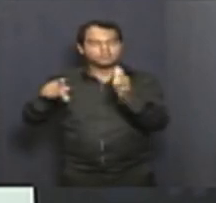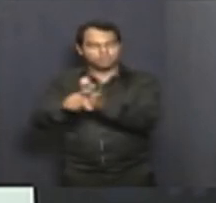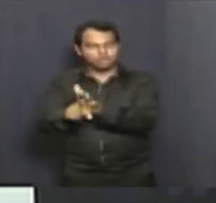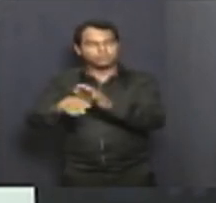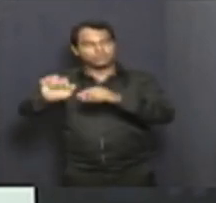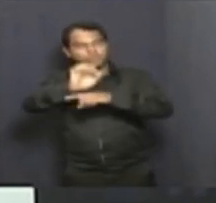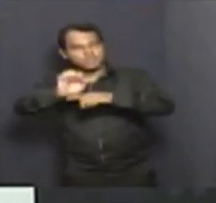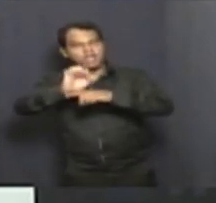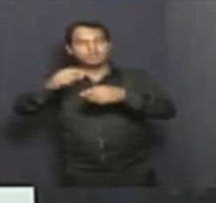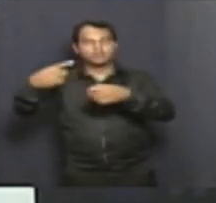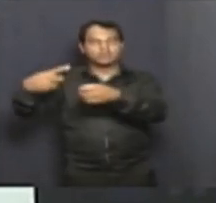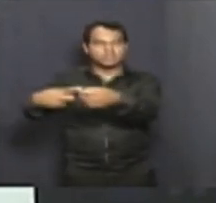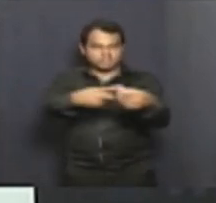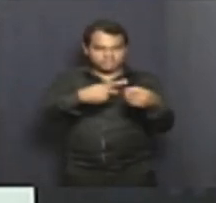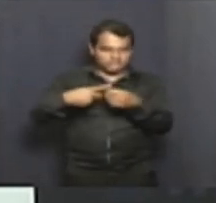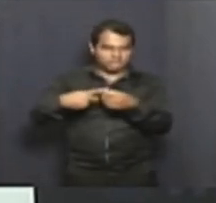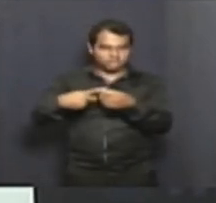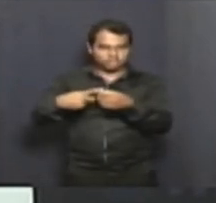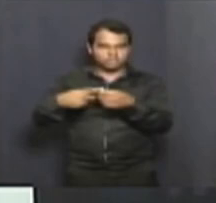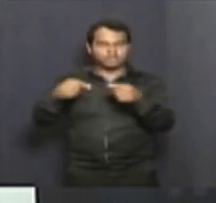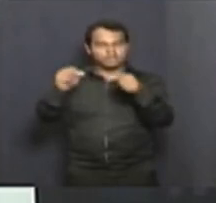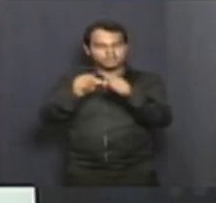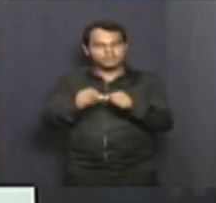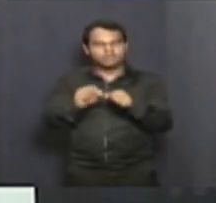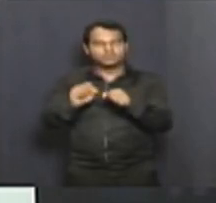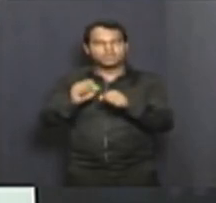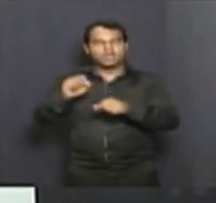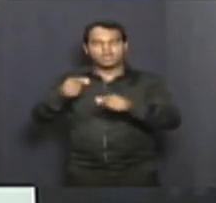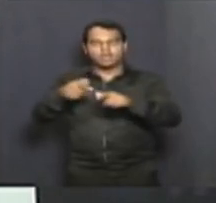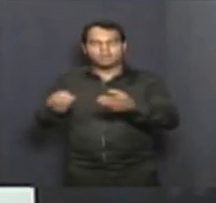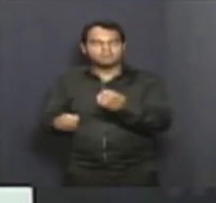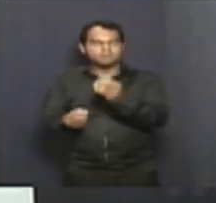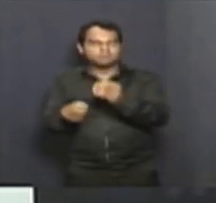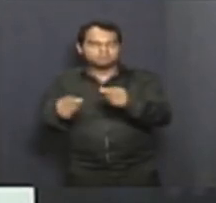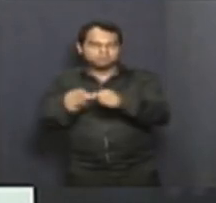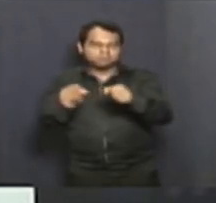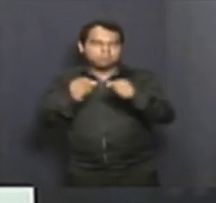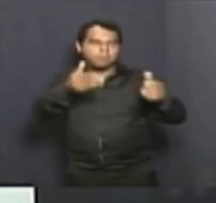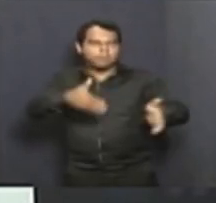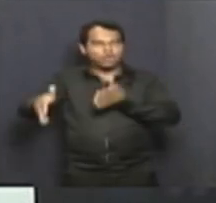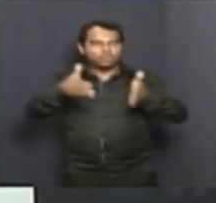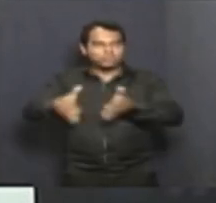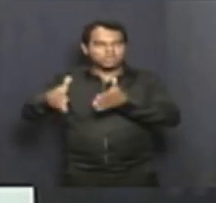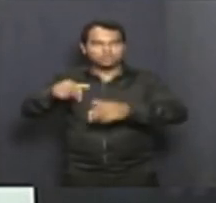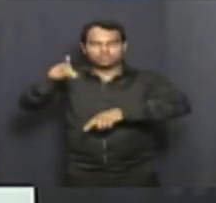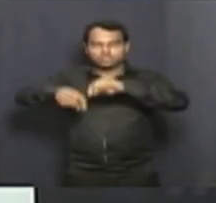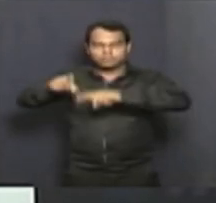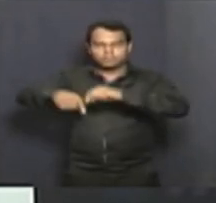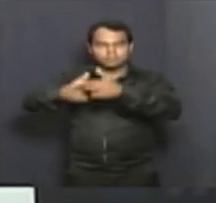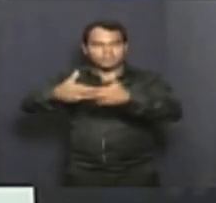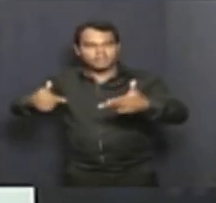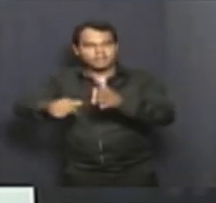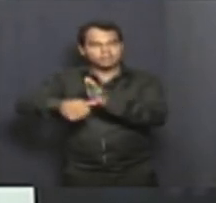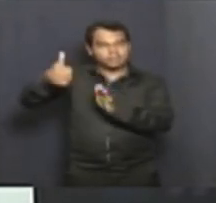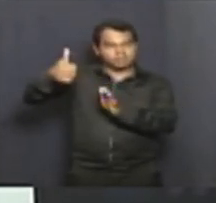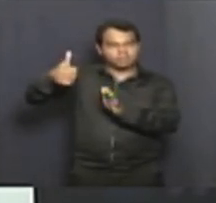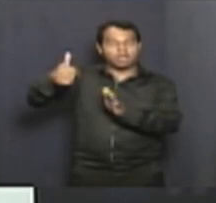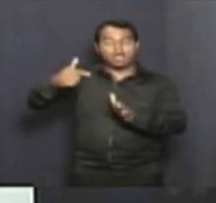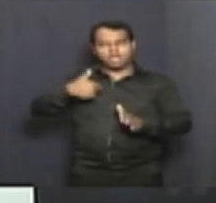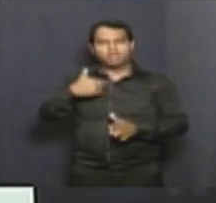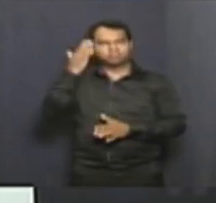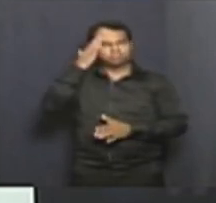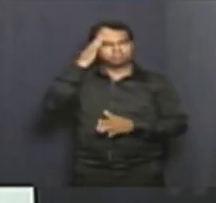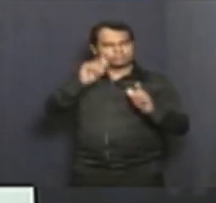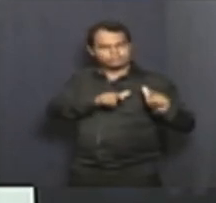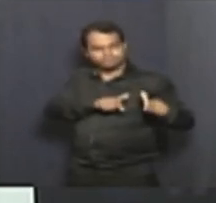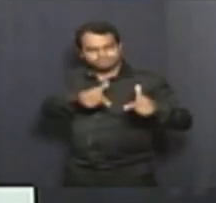municípios produtores e produtores de matéria prima ea gente sabe que a gente tem lutado nesses últimos anos